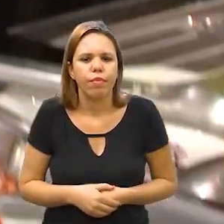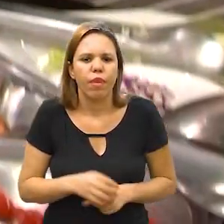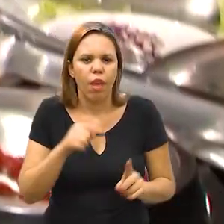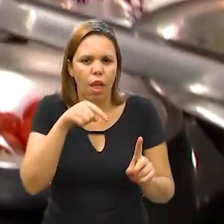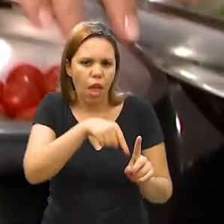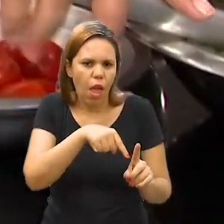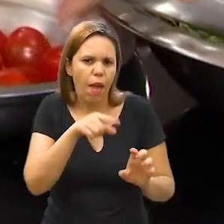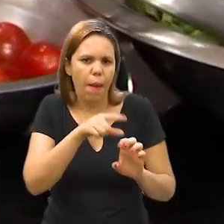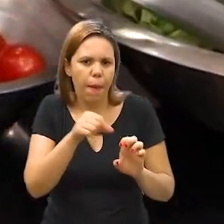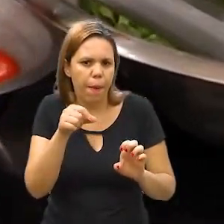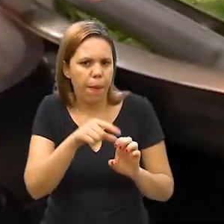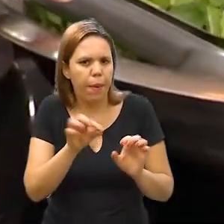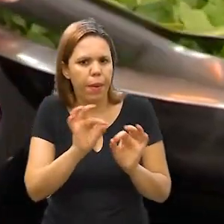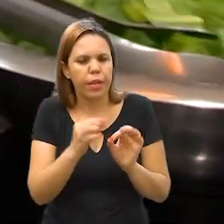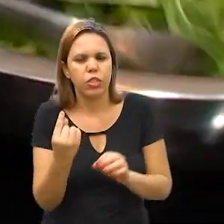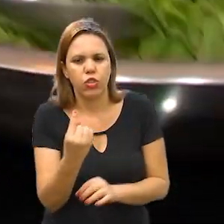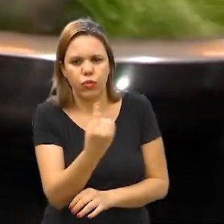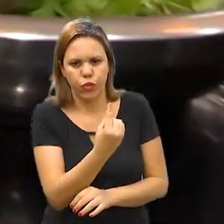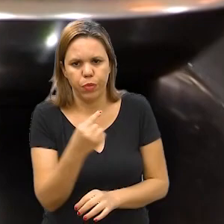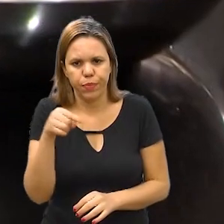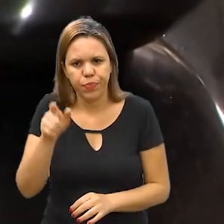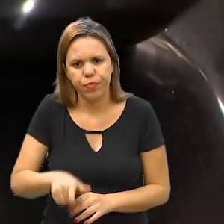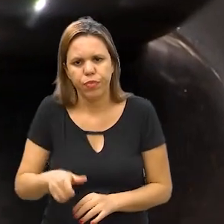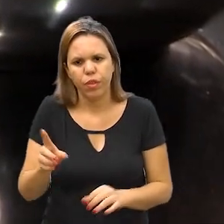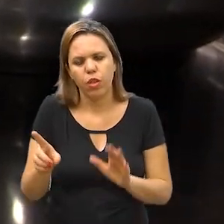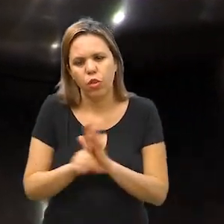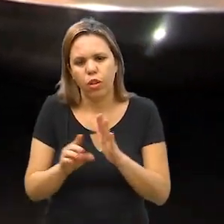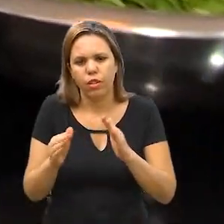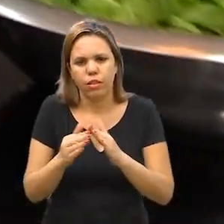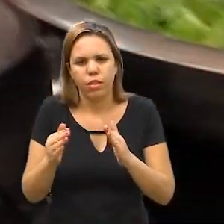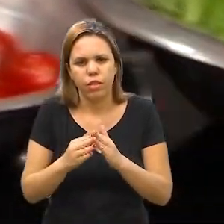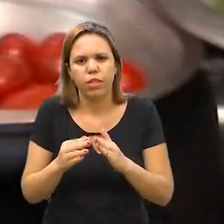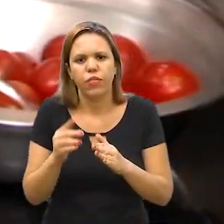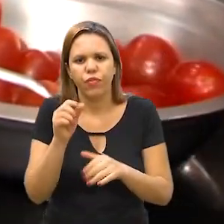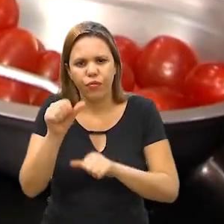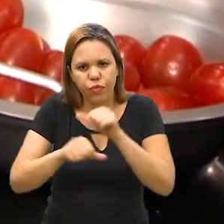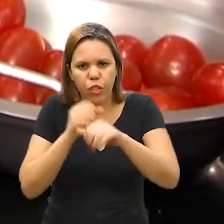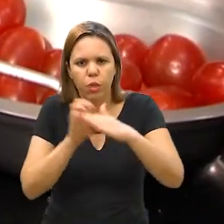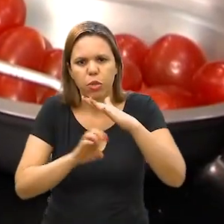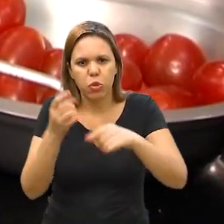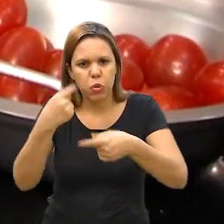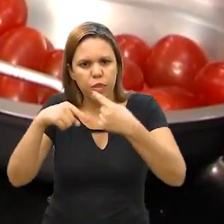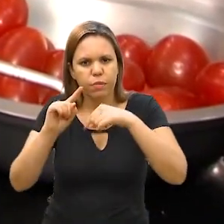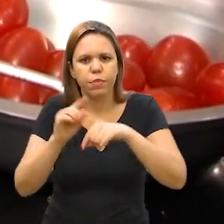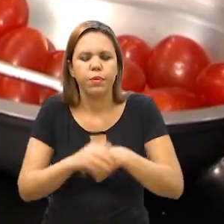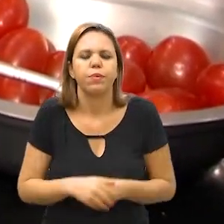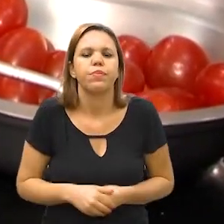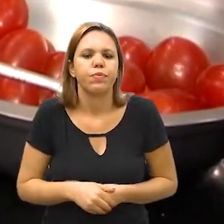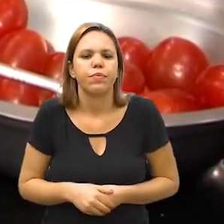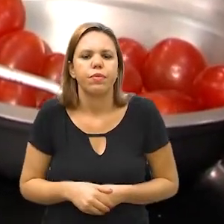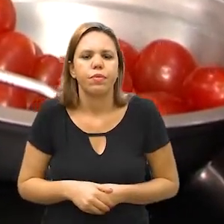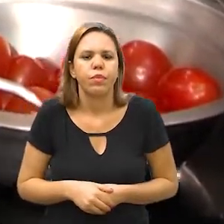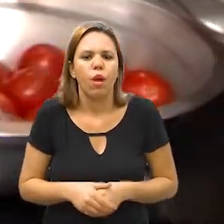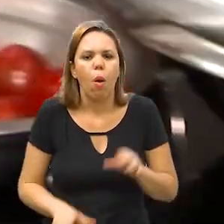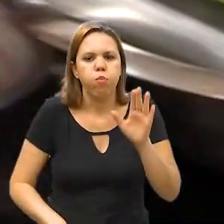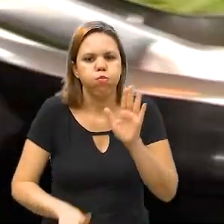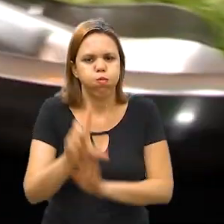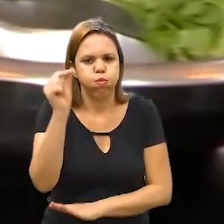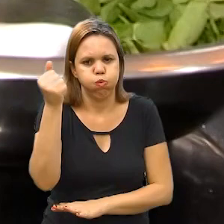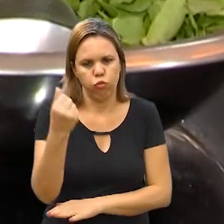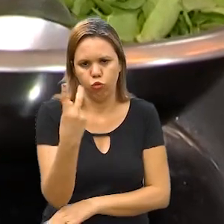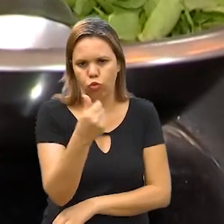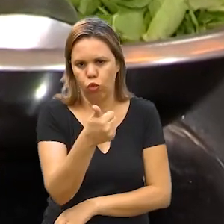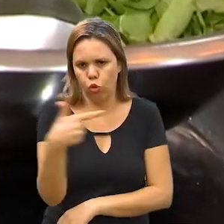é microempreendedora individual, de dona de casa, virou empresária de sucesso. Com um faturamento líquido